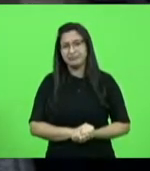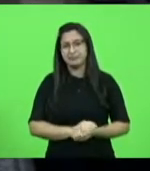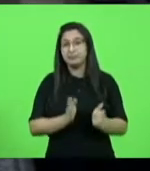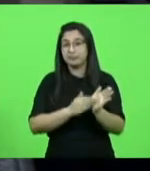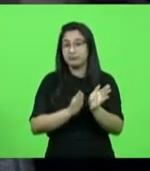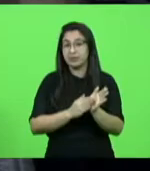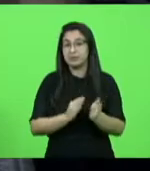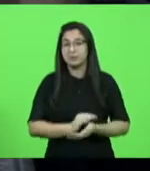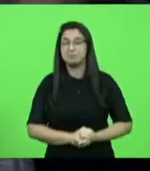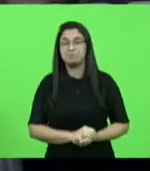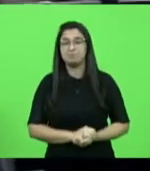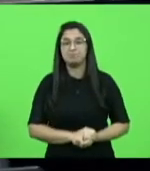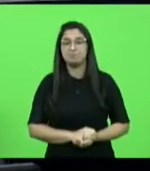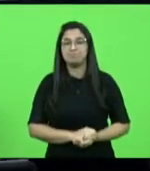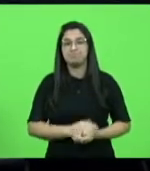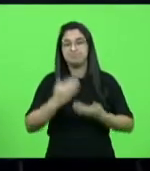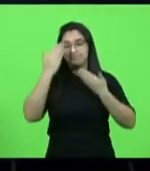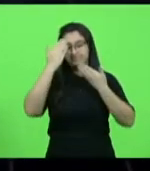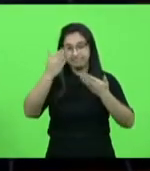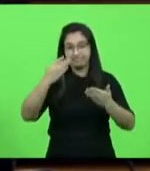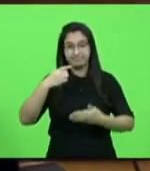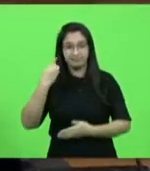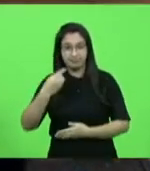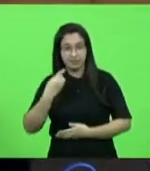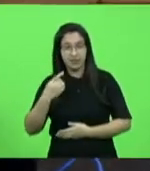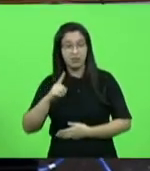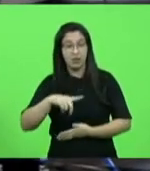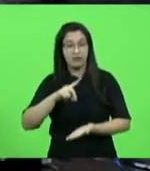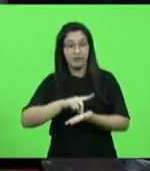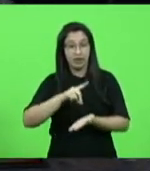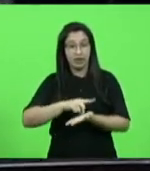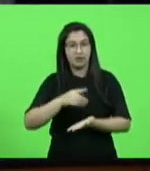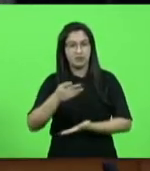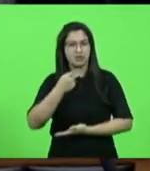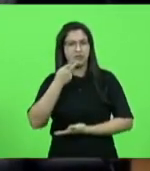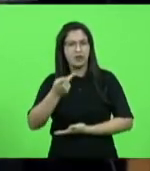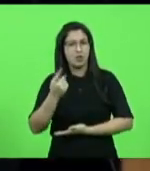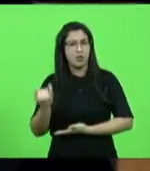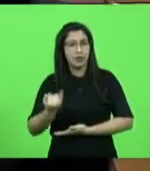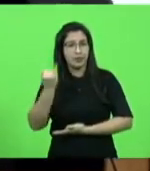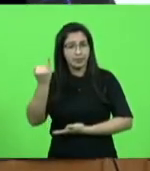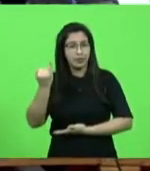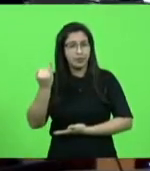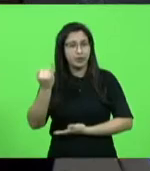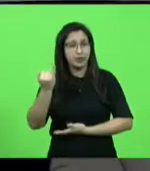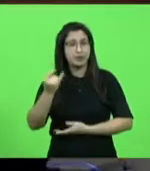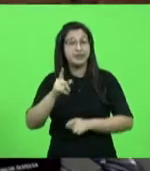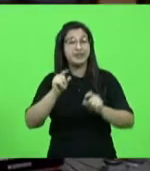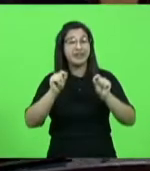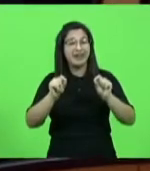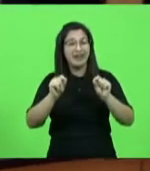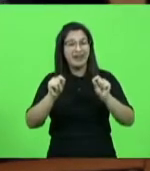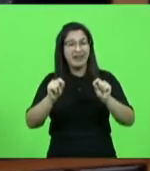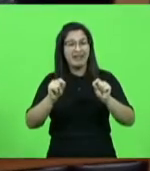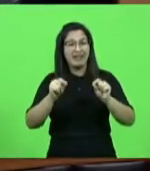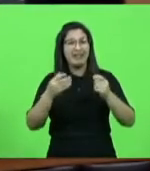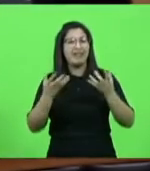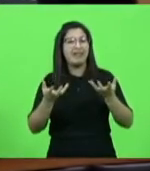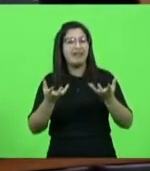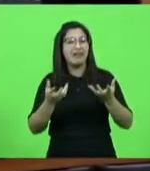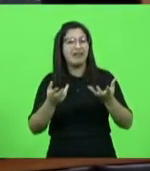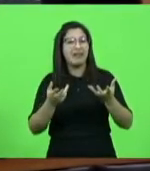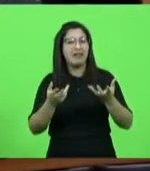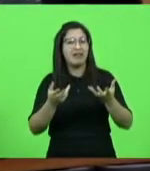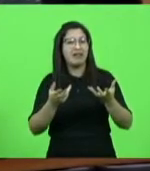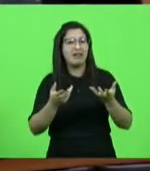Parabéns. Obrigado, deputado. É verdade, você colocou um fato muito importante. Quem é que vai querer? O